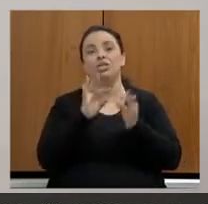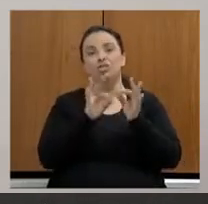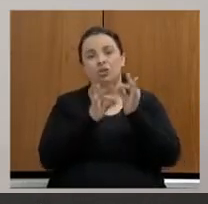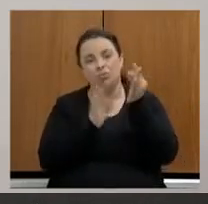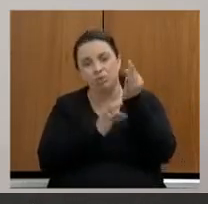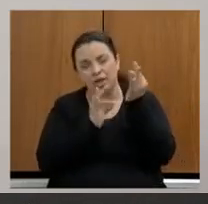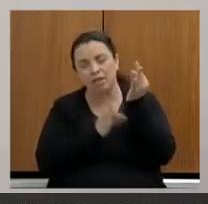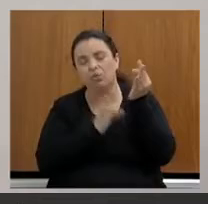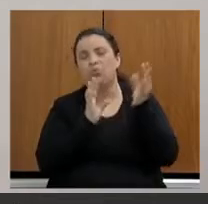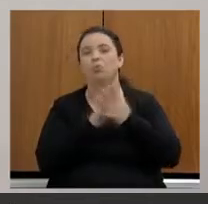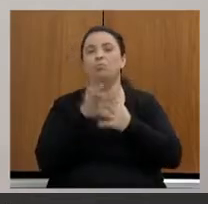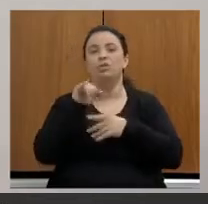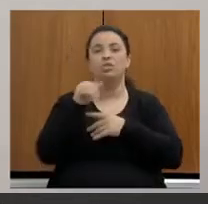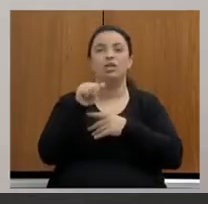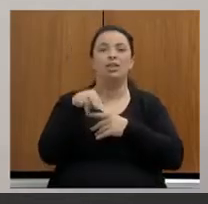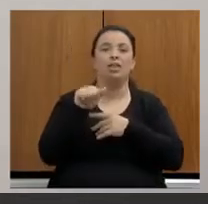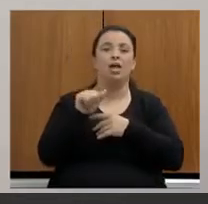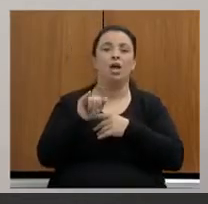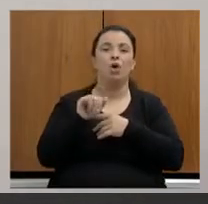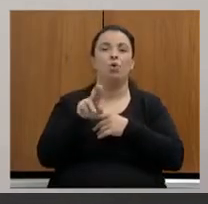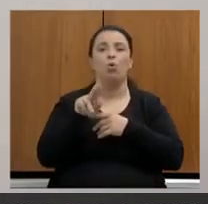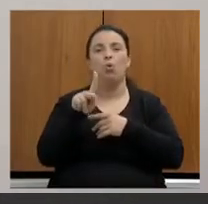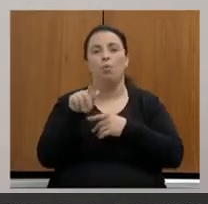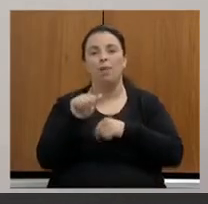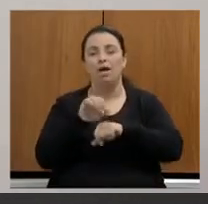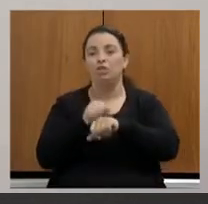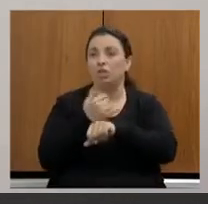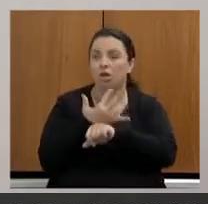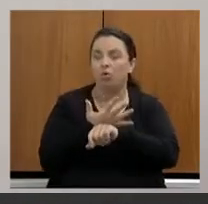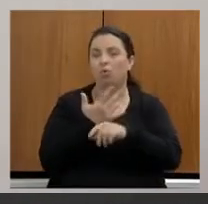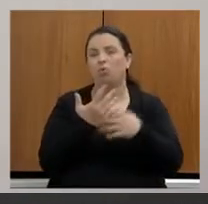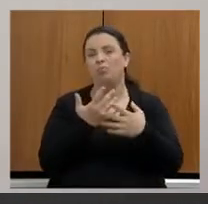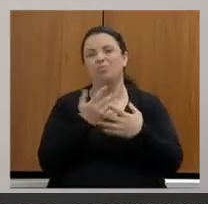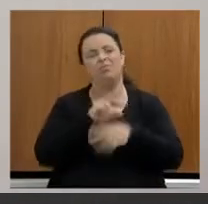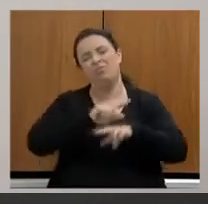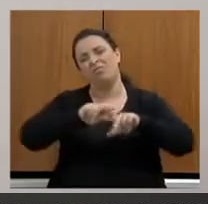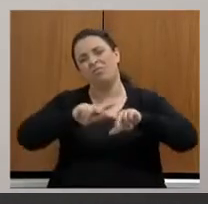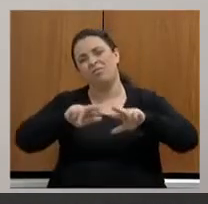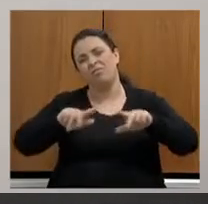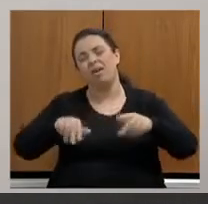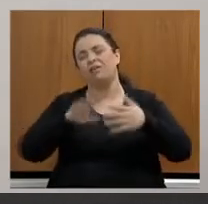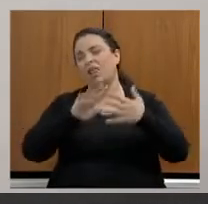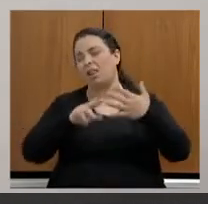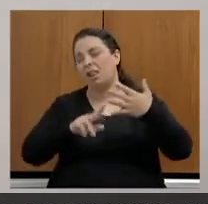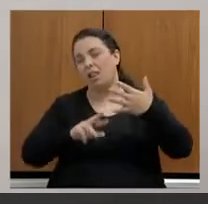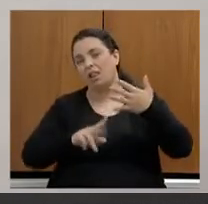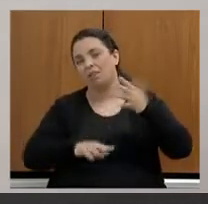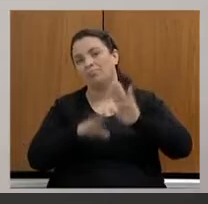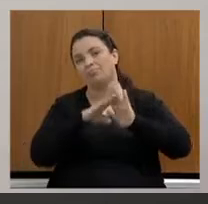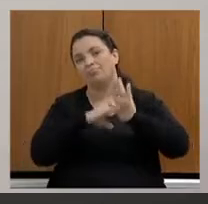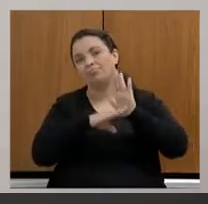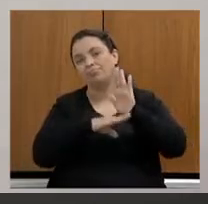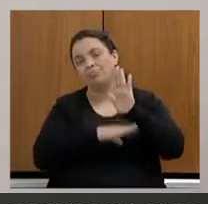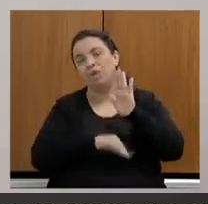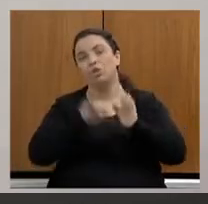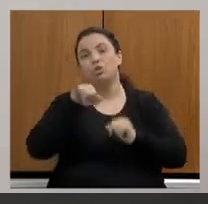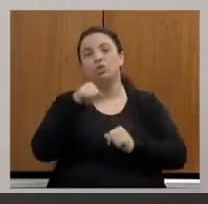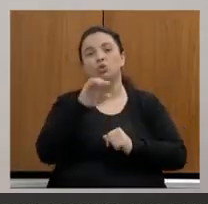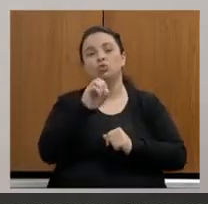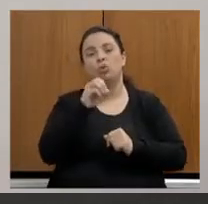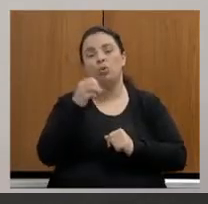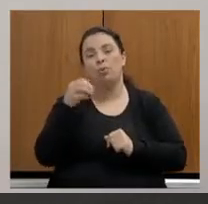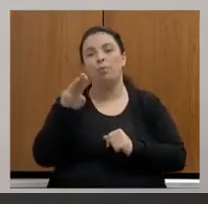Janaúba Jenipapo de Minas Jequitibá Joaíma João Monlevade João Pinheiro